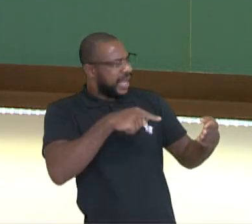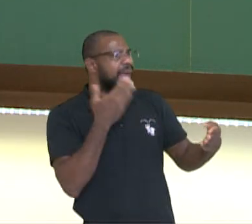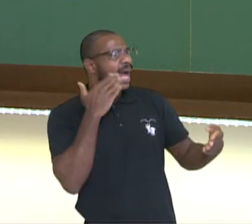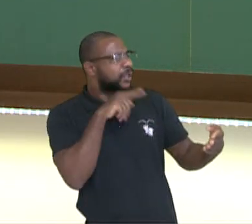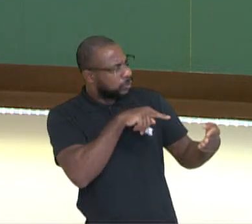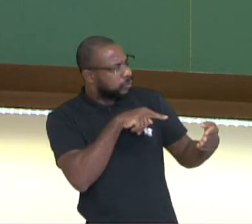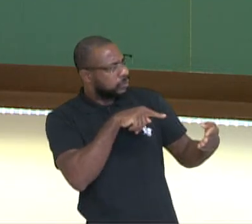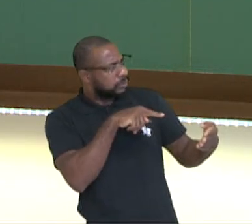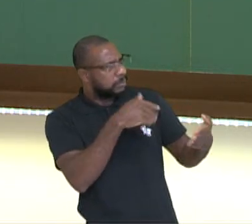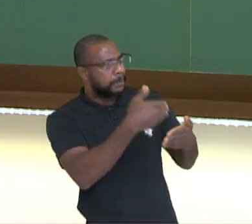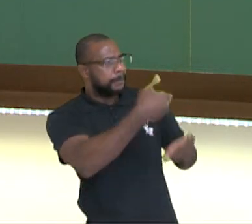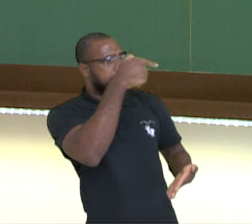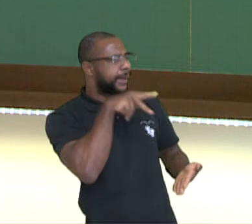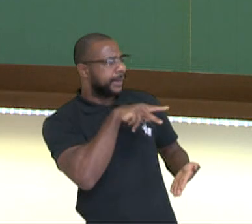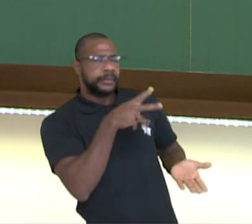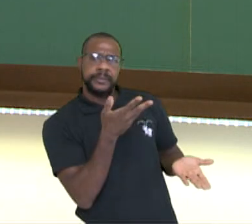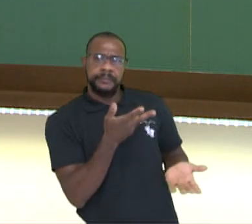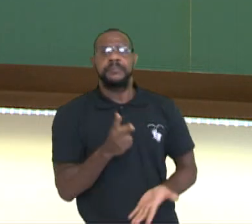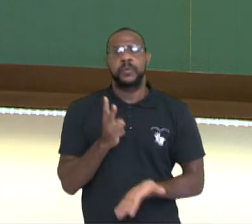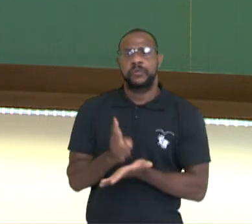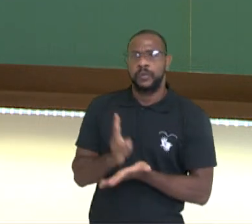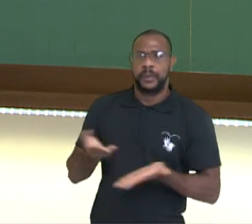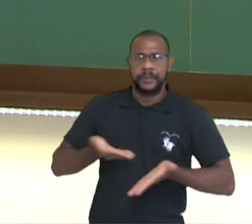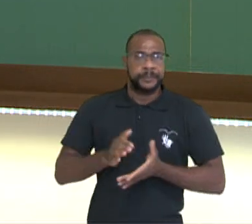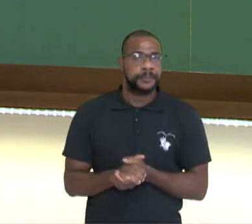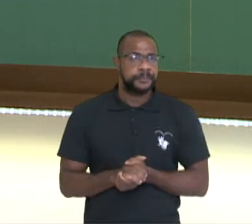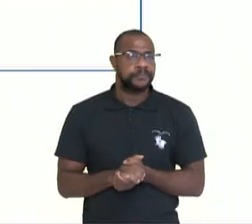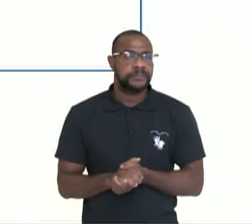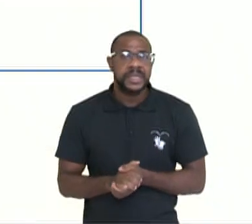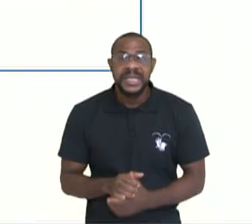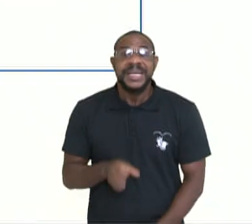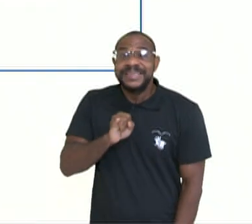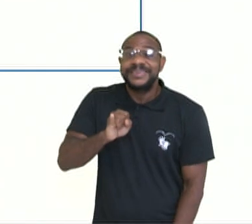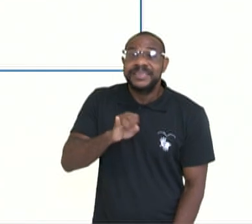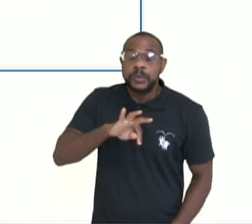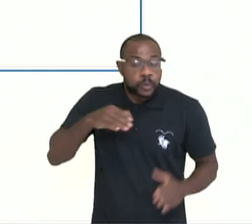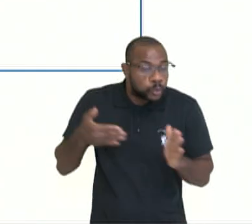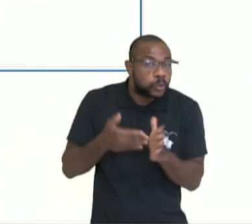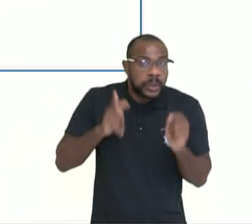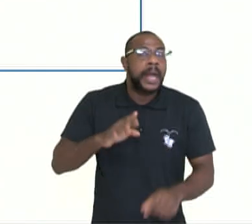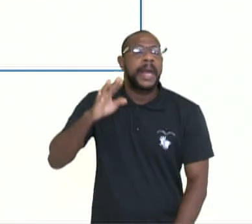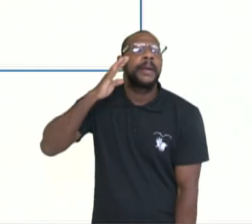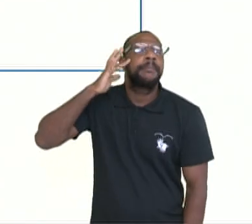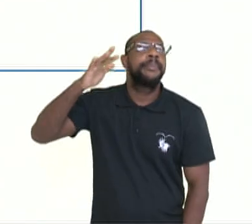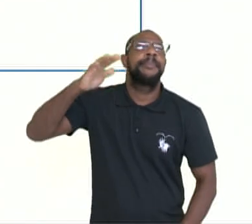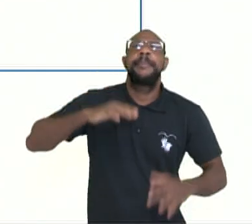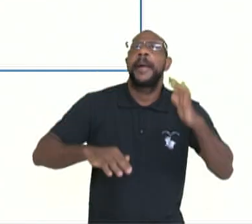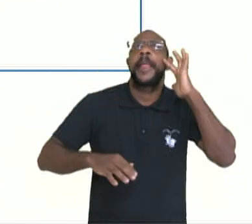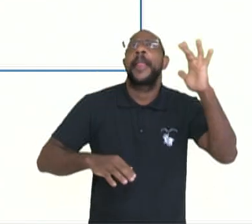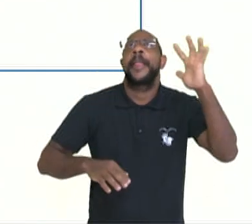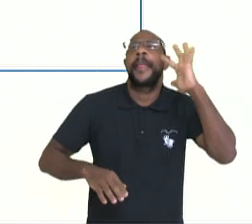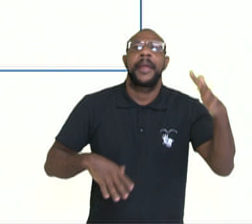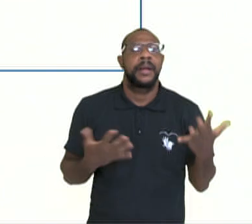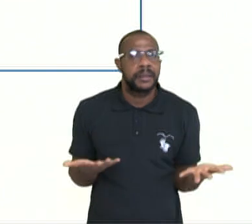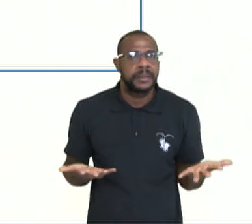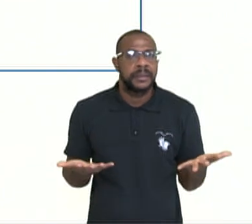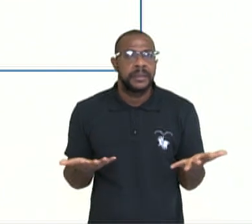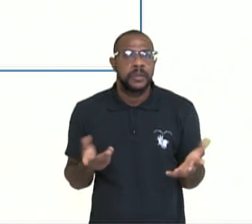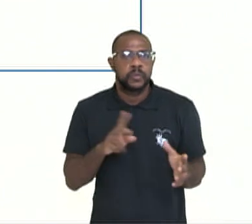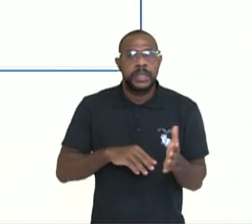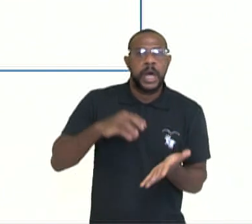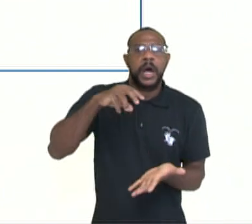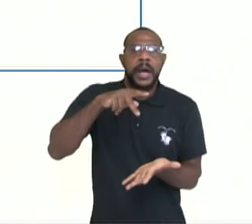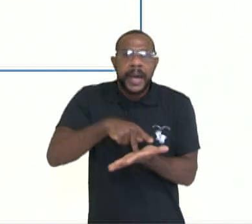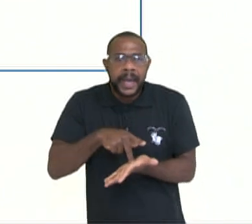azul? Então, vamos continuar aqui. E se tudo for uma ilusão dos seus sentidos, o que é real?